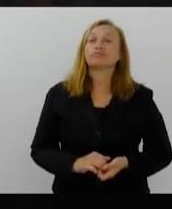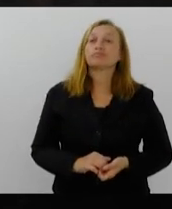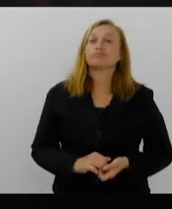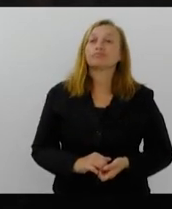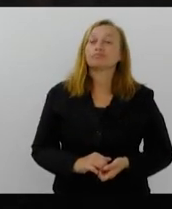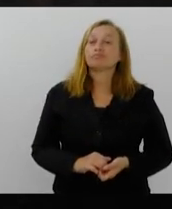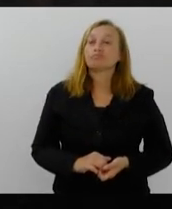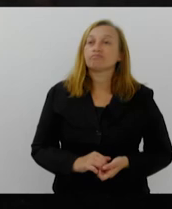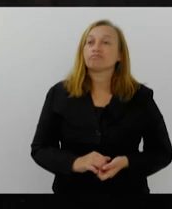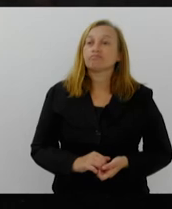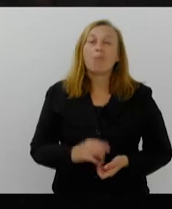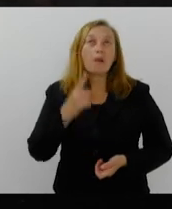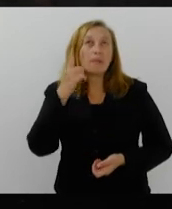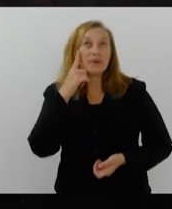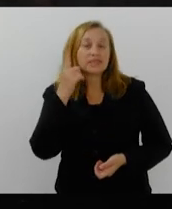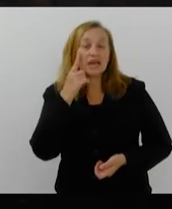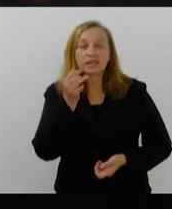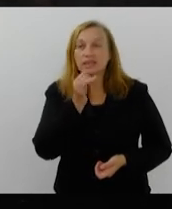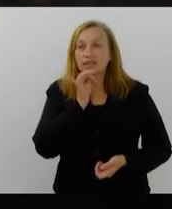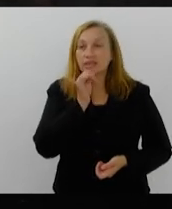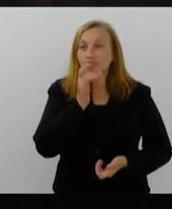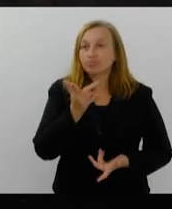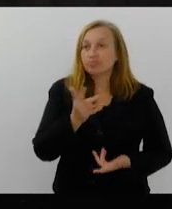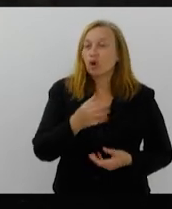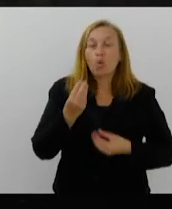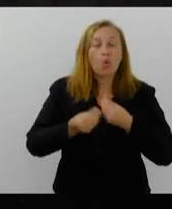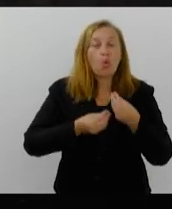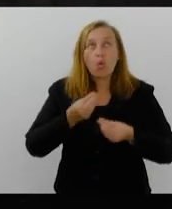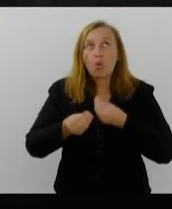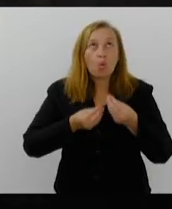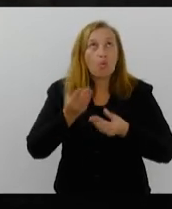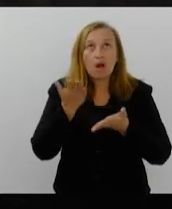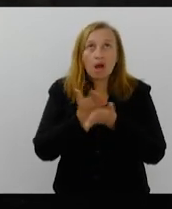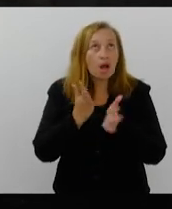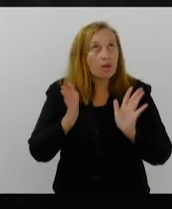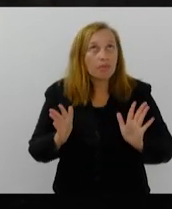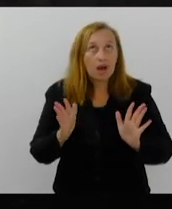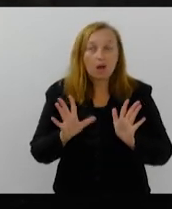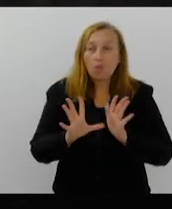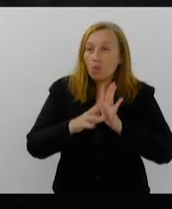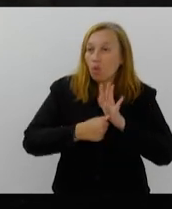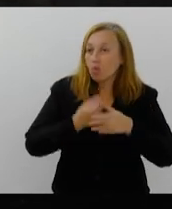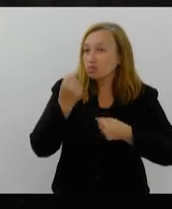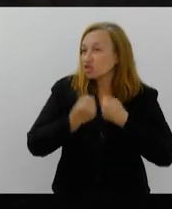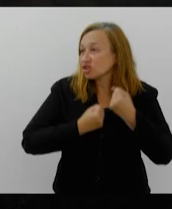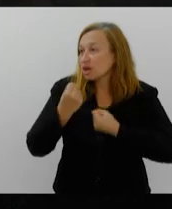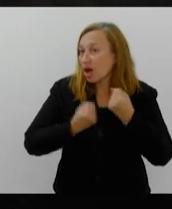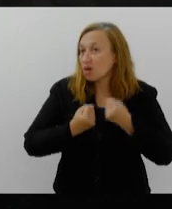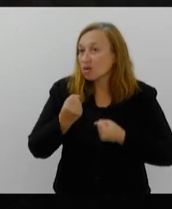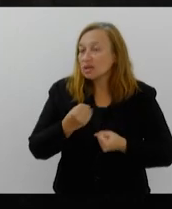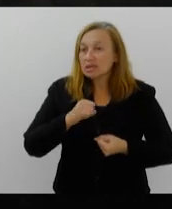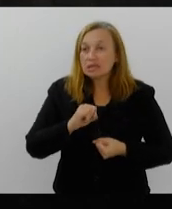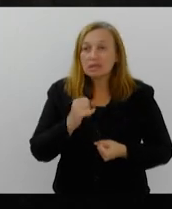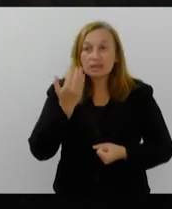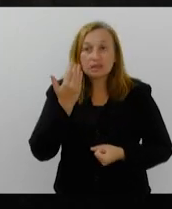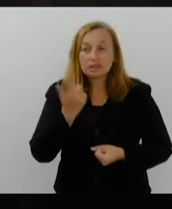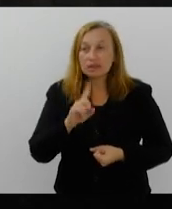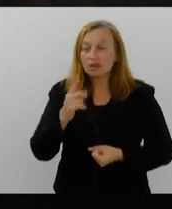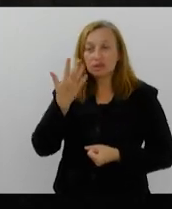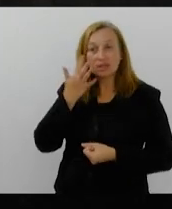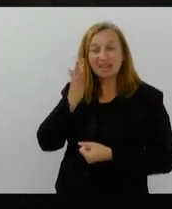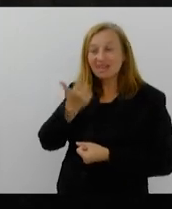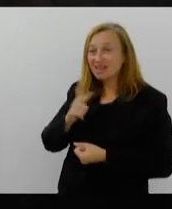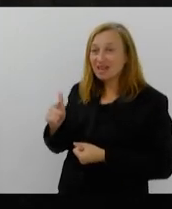Não adianta a gente pensar, por exemplo, como acabar com o roubo de carros se a gente não entender que aquele carro